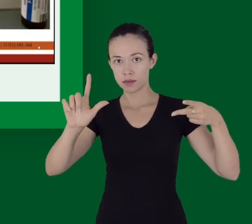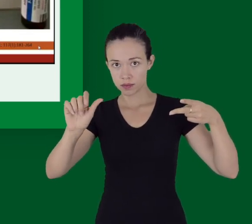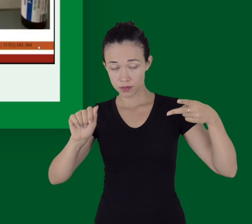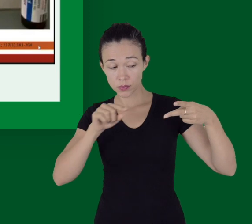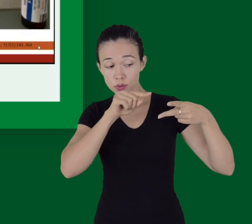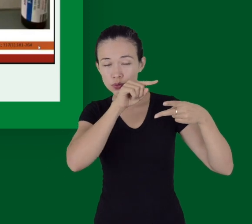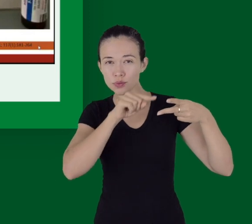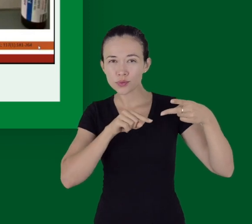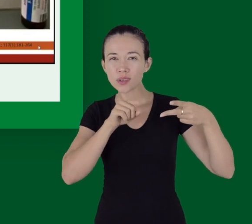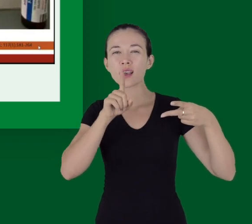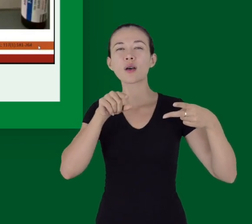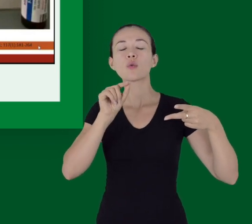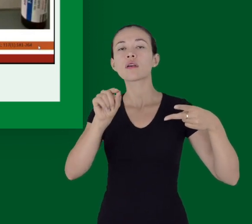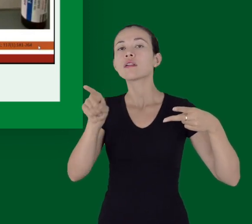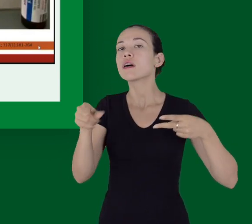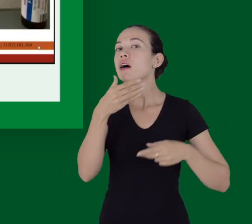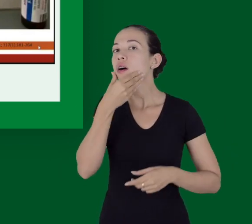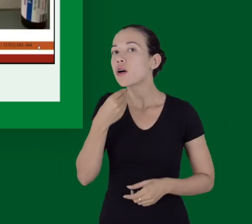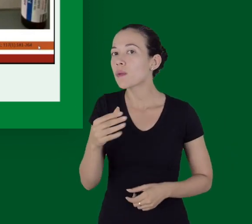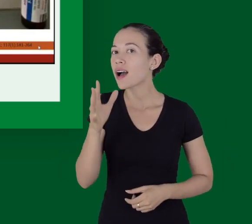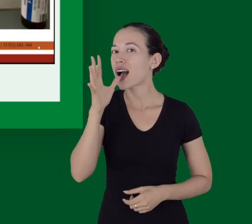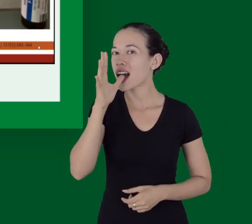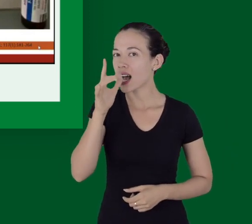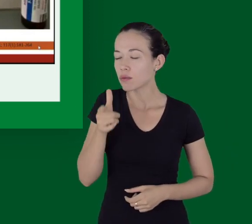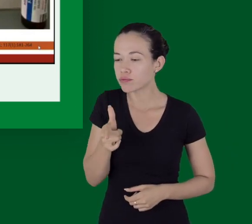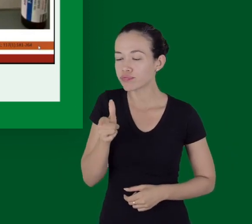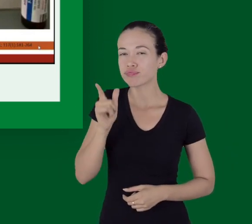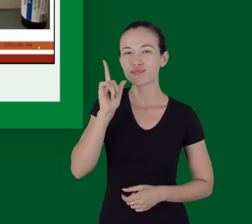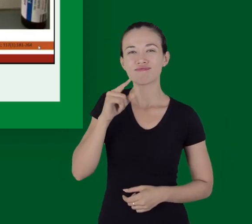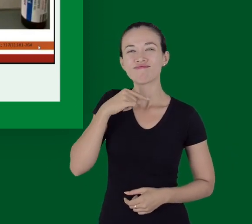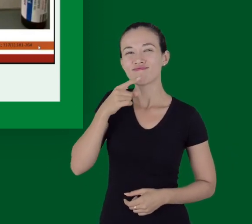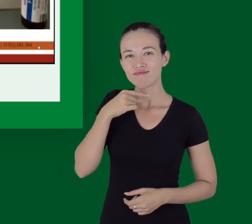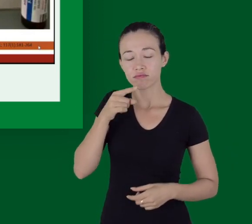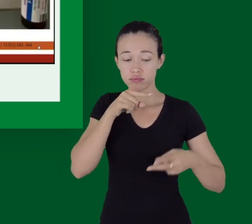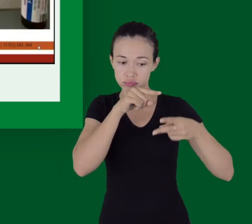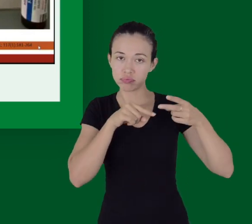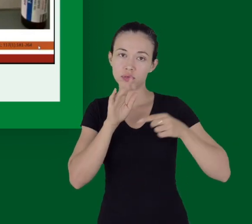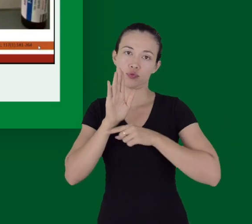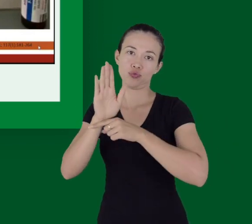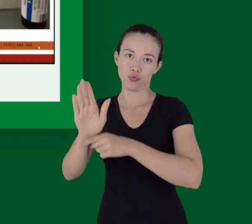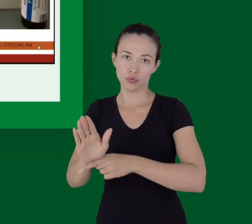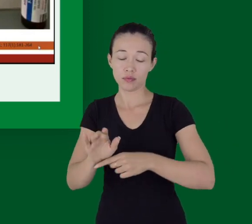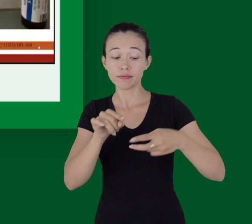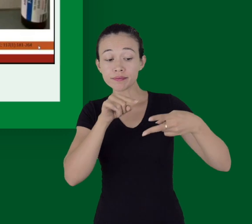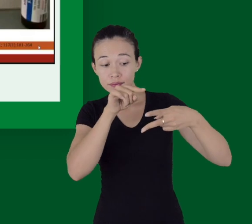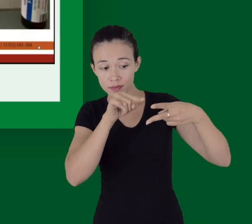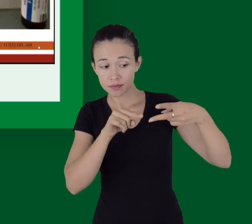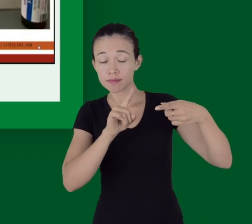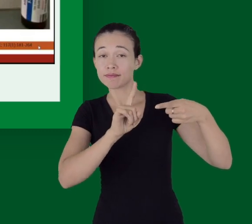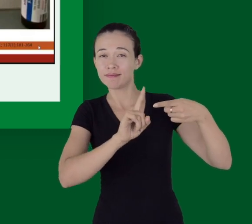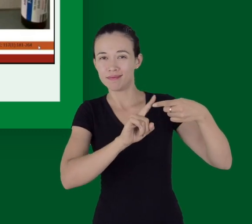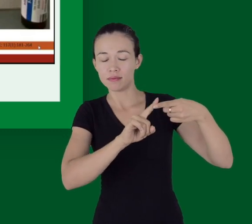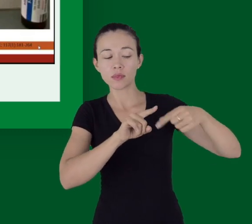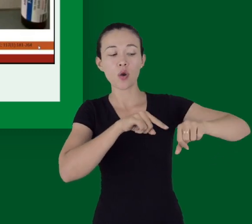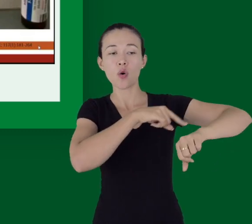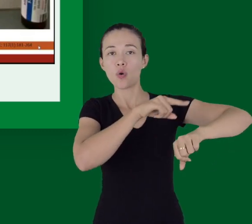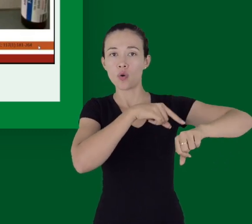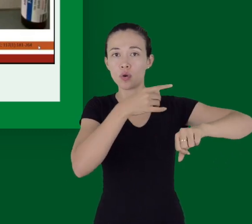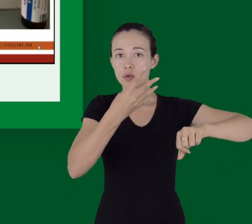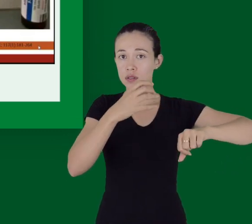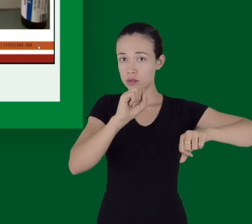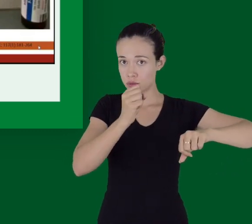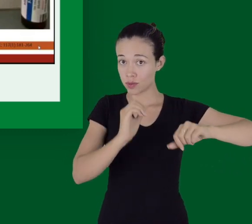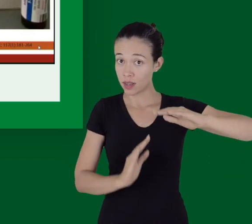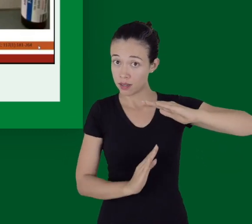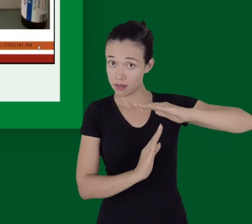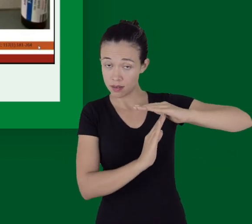O Viagra ou o tadalafila, que não pode ter usado em menos de 48 horas ou 72